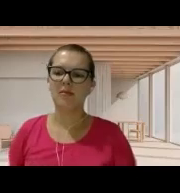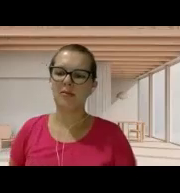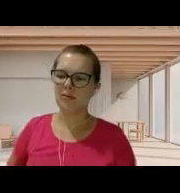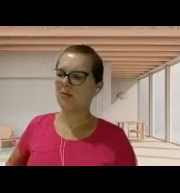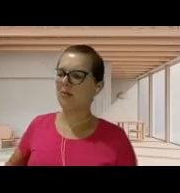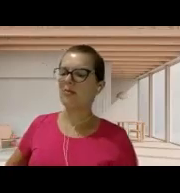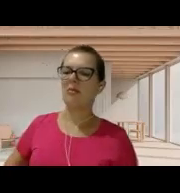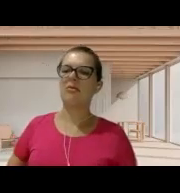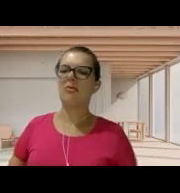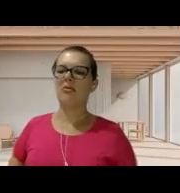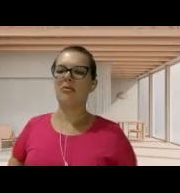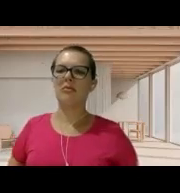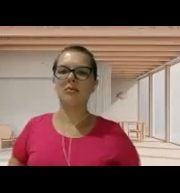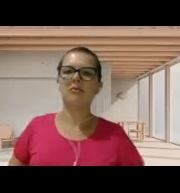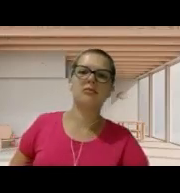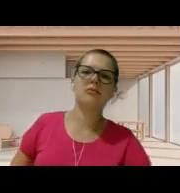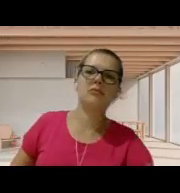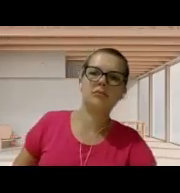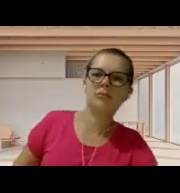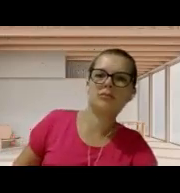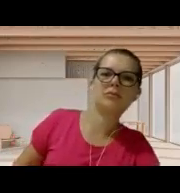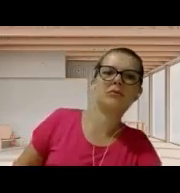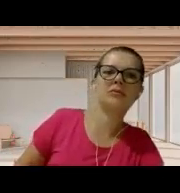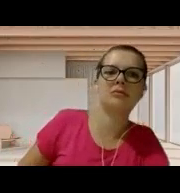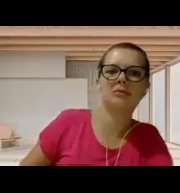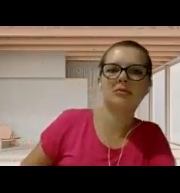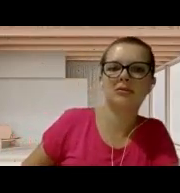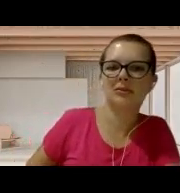aí, tudo concreto. Pode seguir.